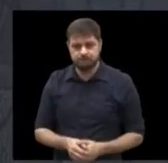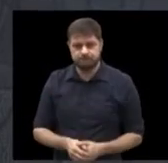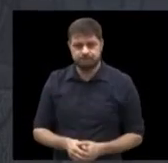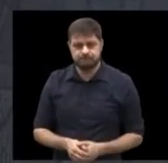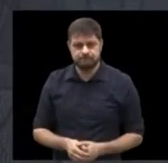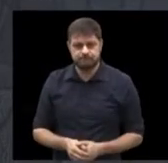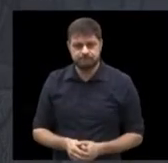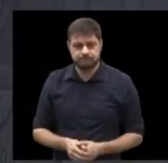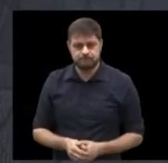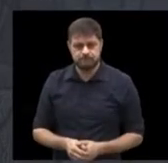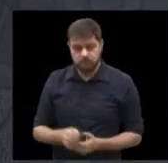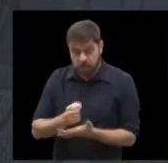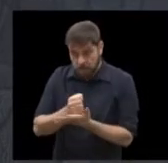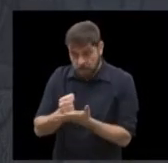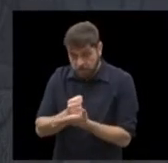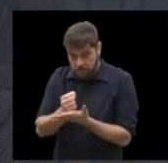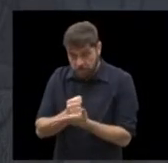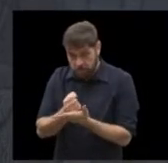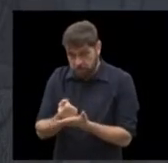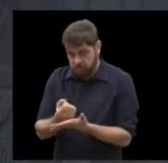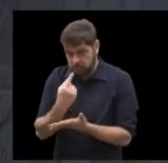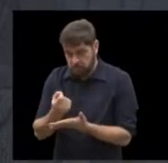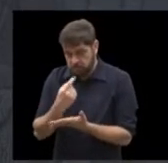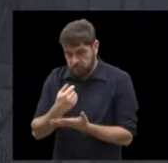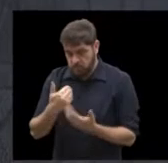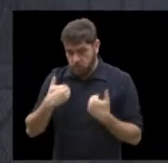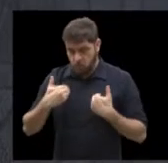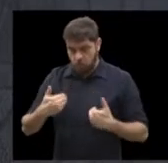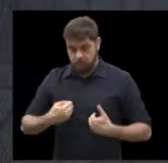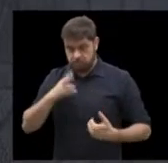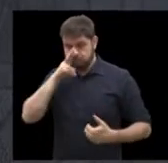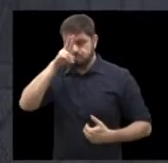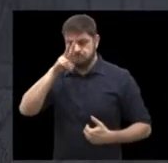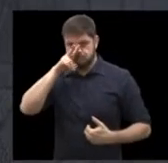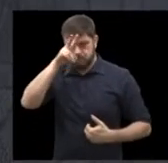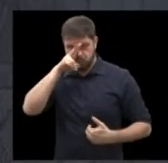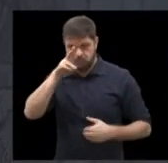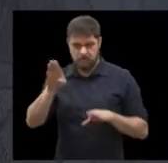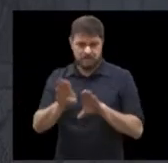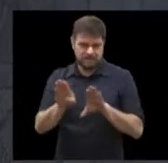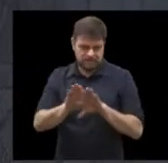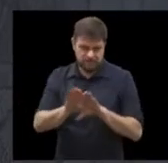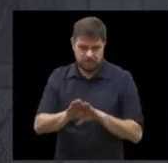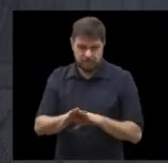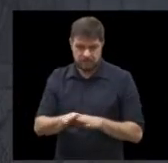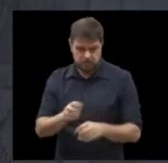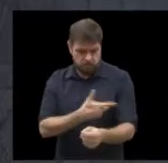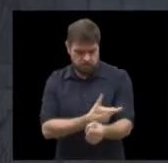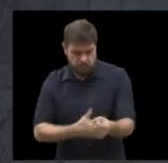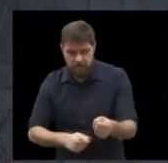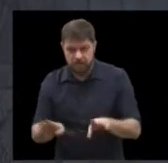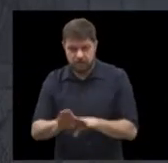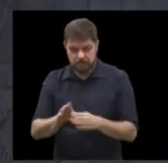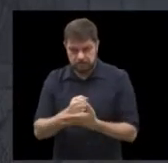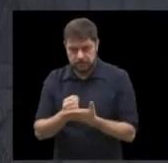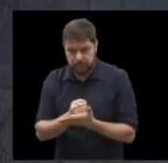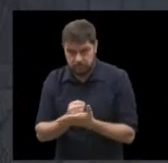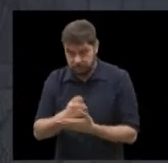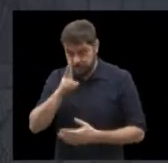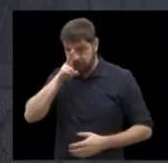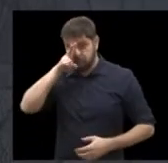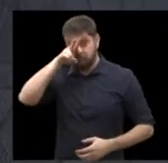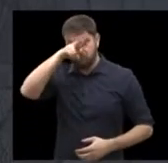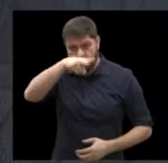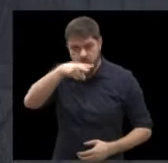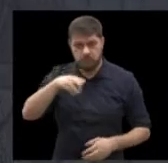vamos dizer, de medicamentos para elevar a imunidade. Então a imunoglobulina você tem que associar ao tratamento,